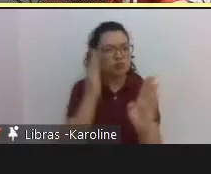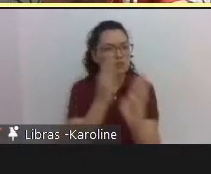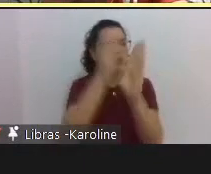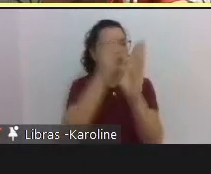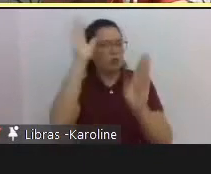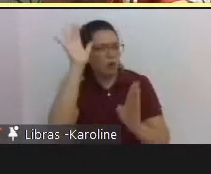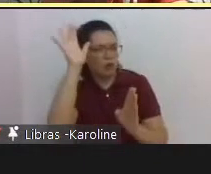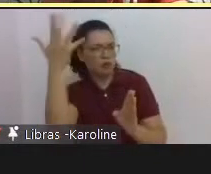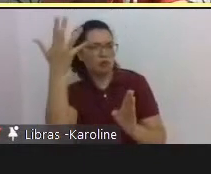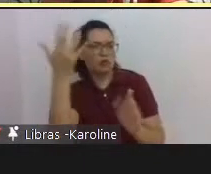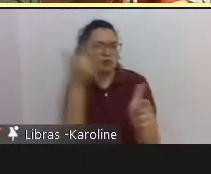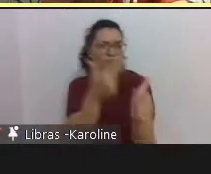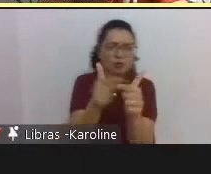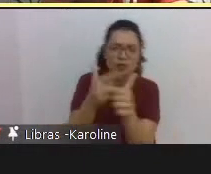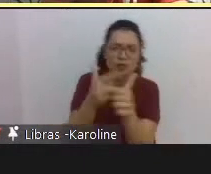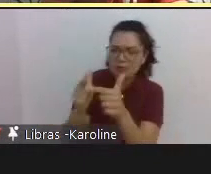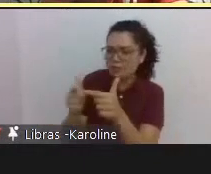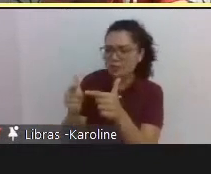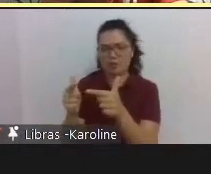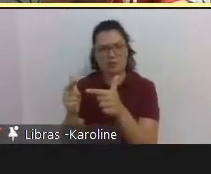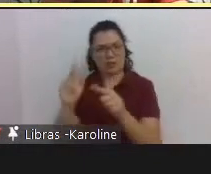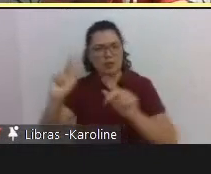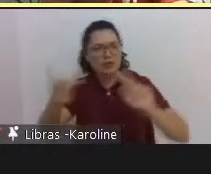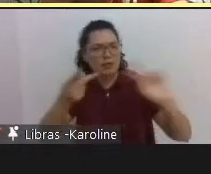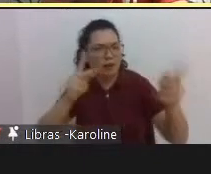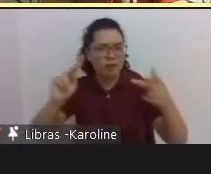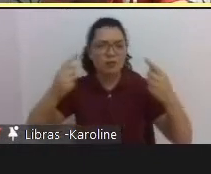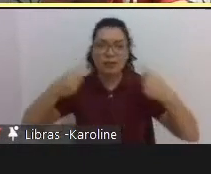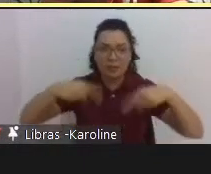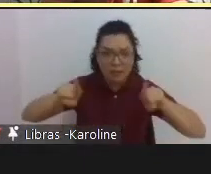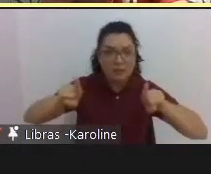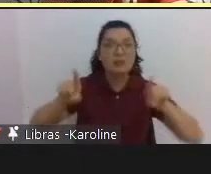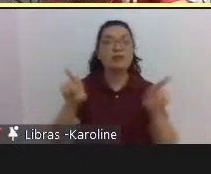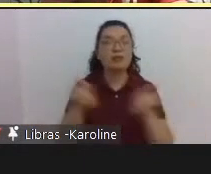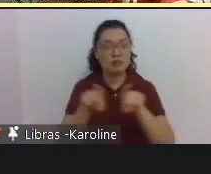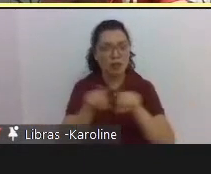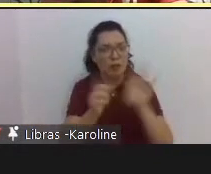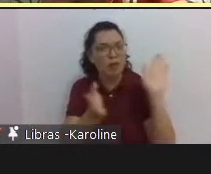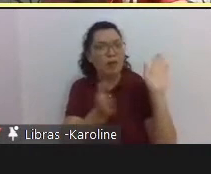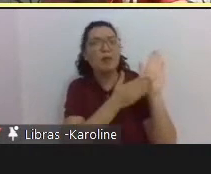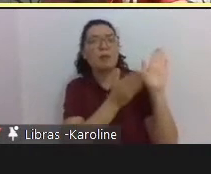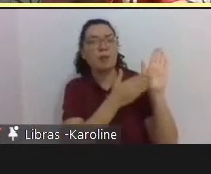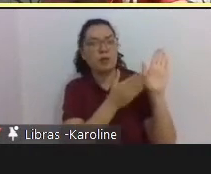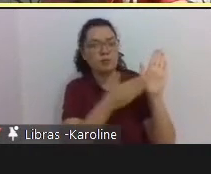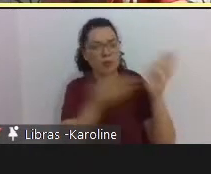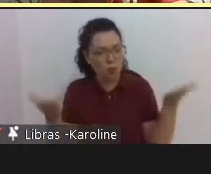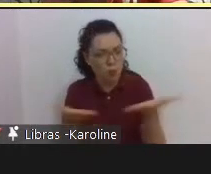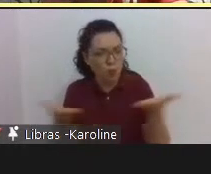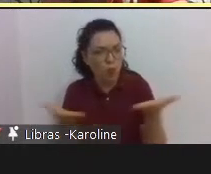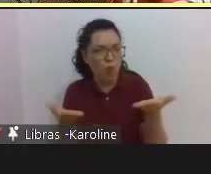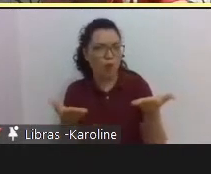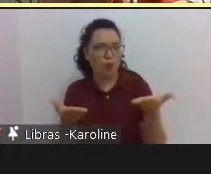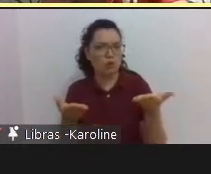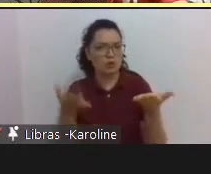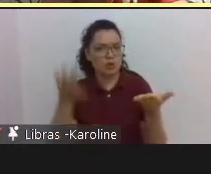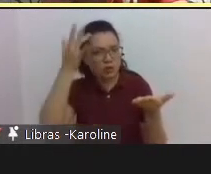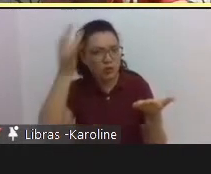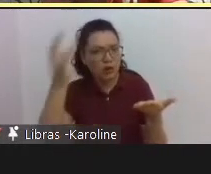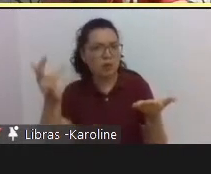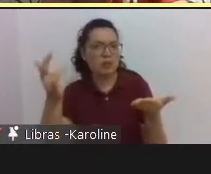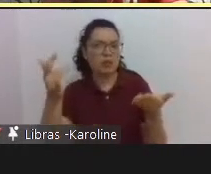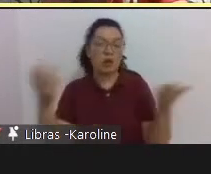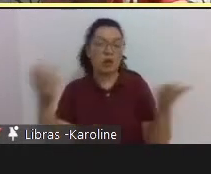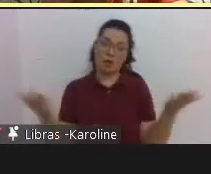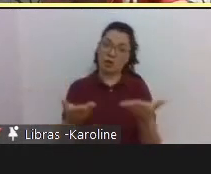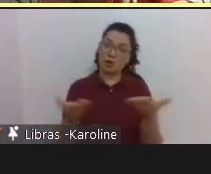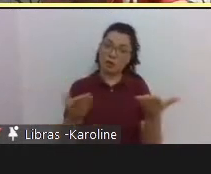tensões, adversidades e desafios colocados no presente, no hoje, no agora. Sobrevivemos e sobreviveremos